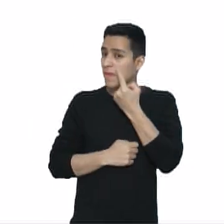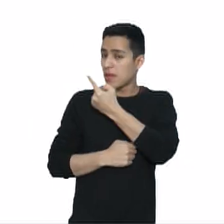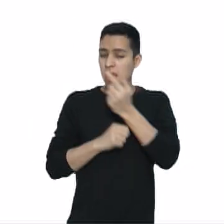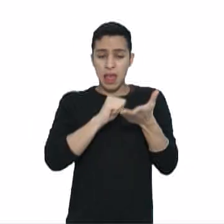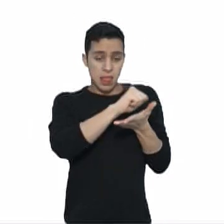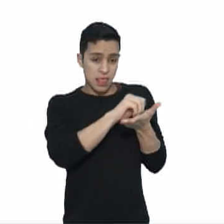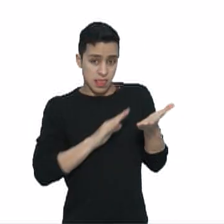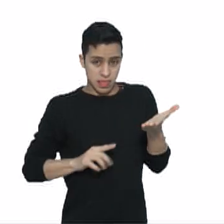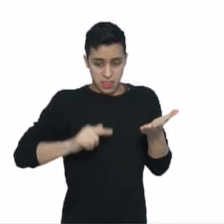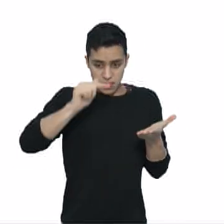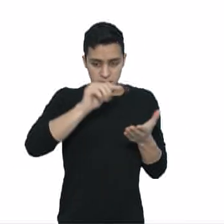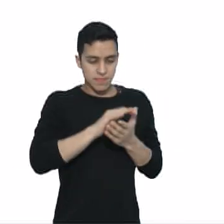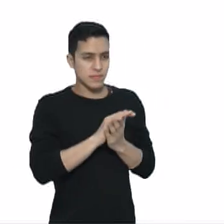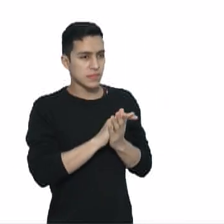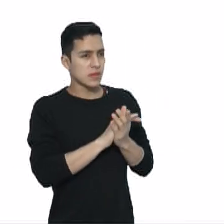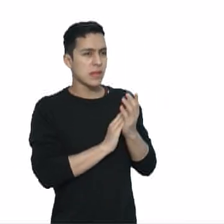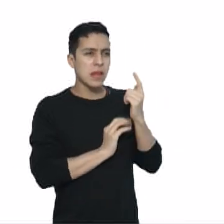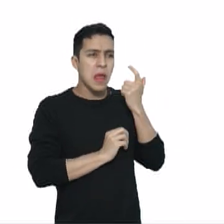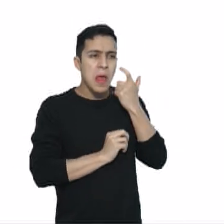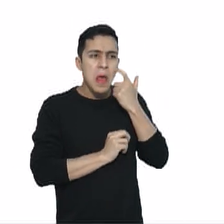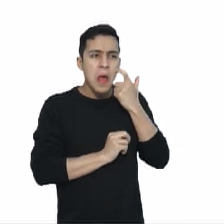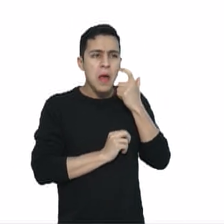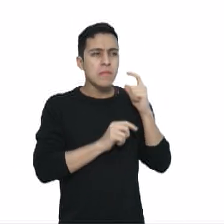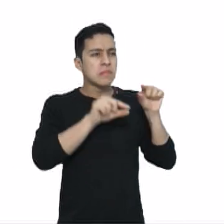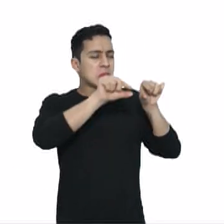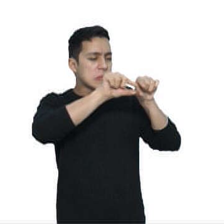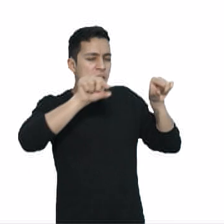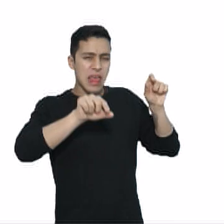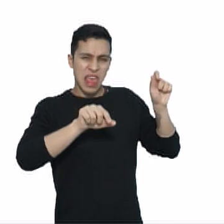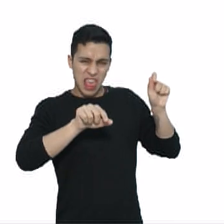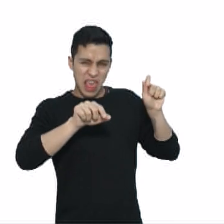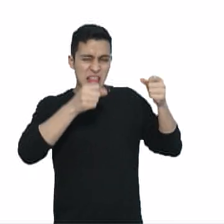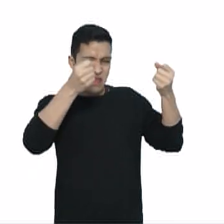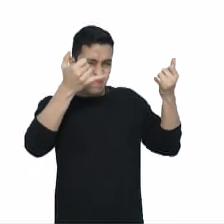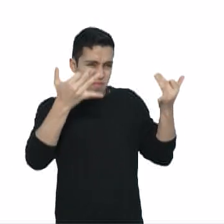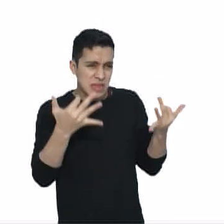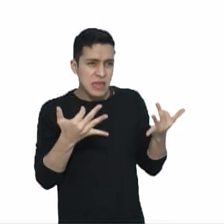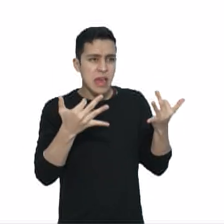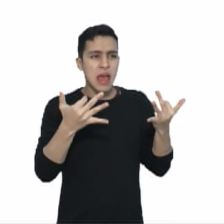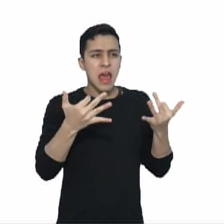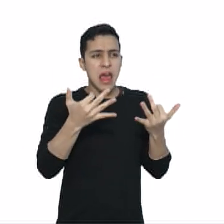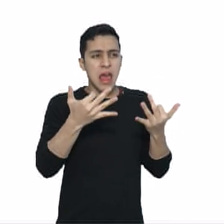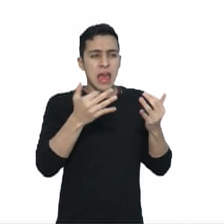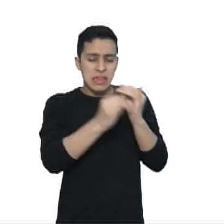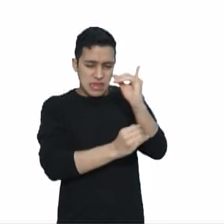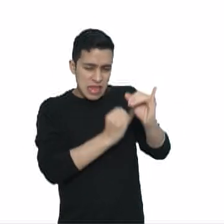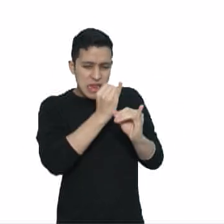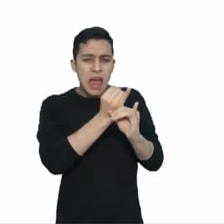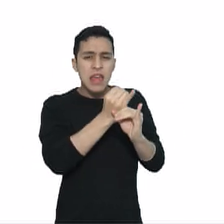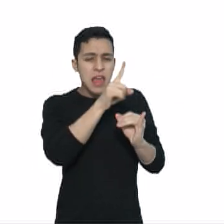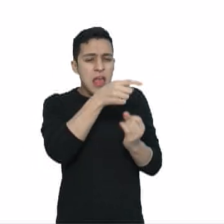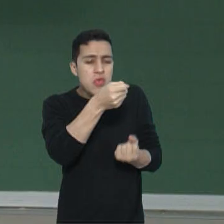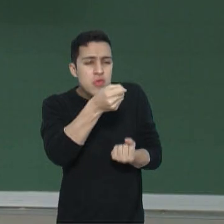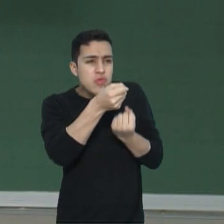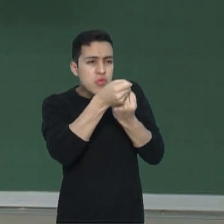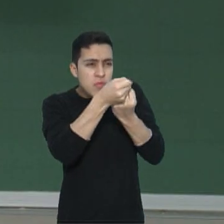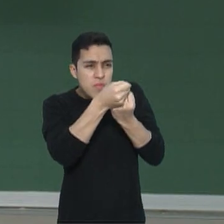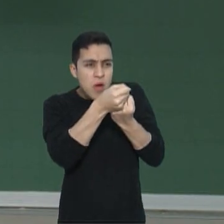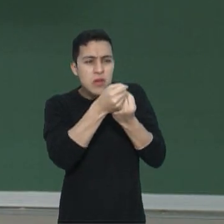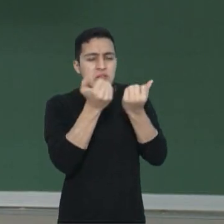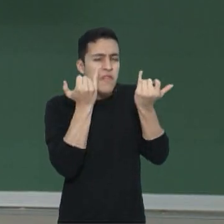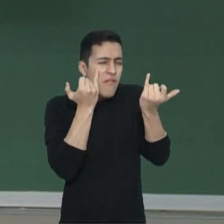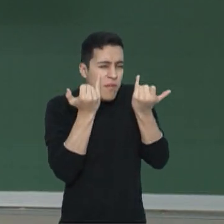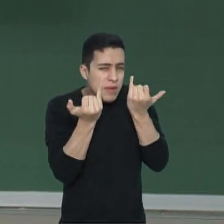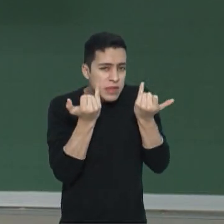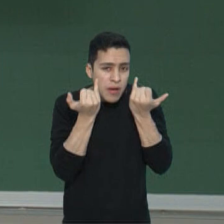Inciso A internet é um suporte de informação. Explique a expressão destacada. Então, nesse regulamento, ele